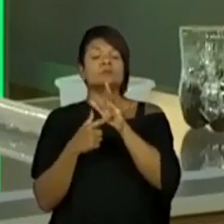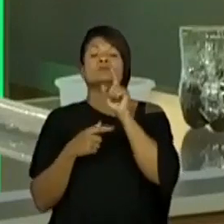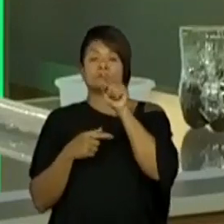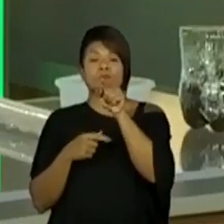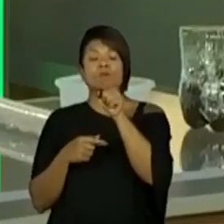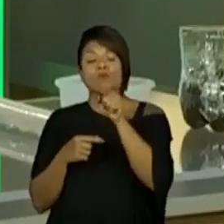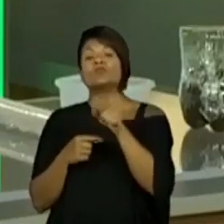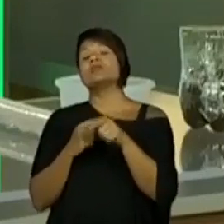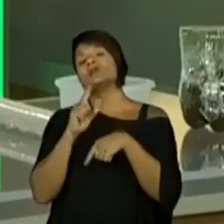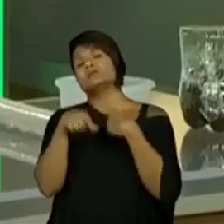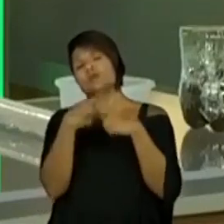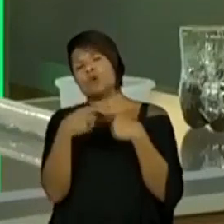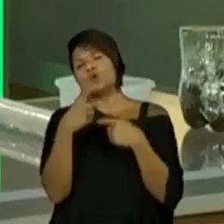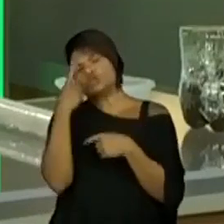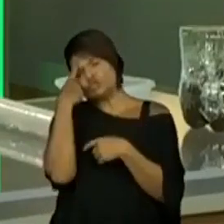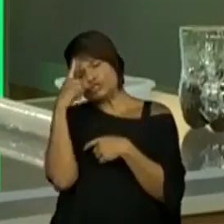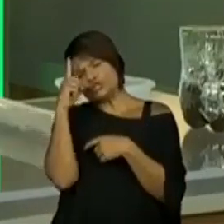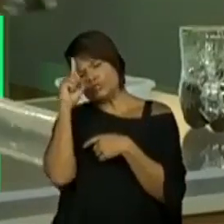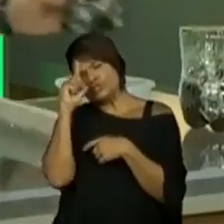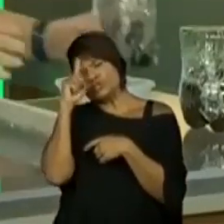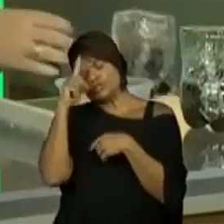ficaria depois de alguns dias.